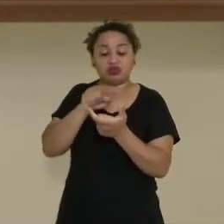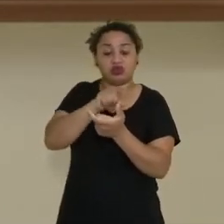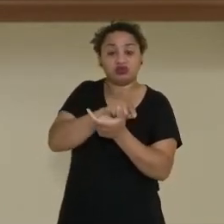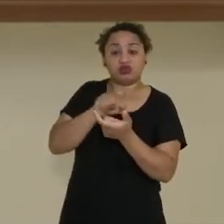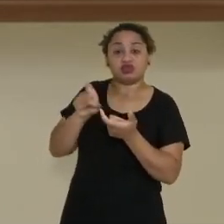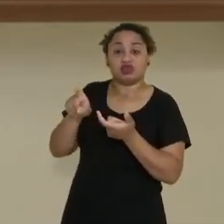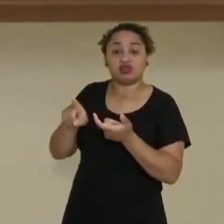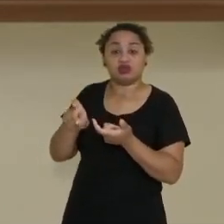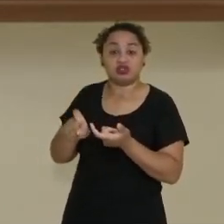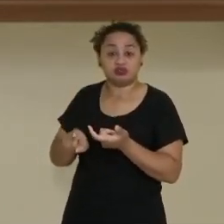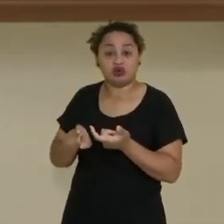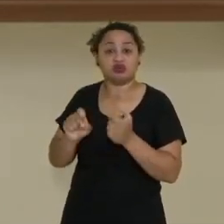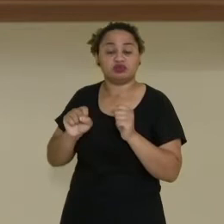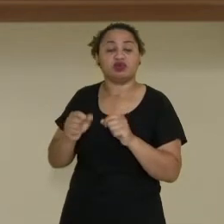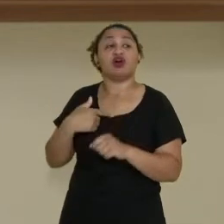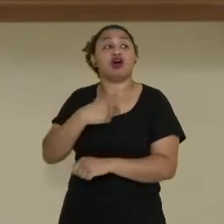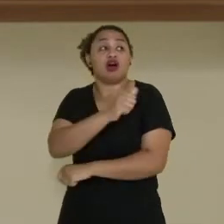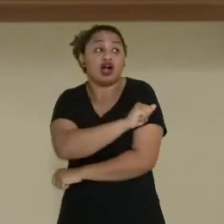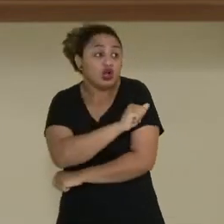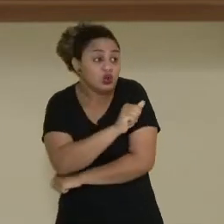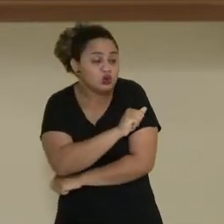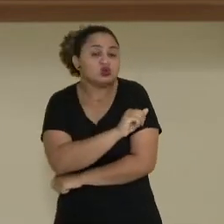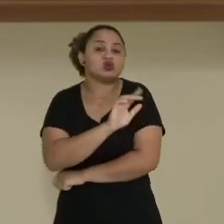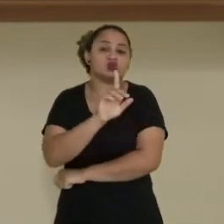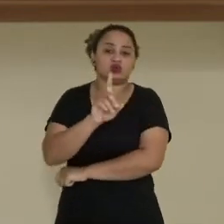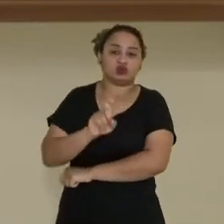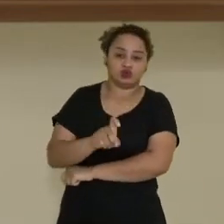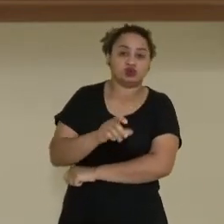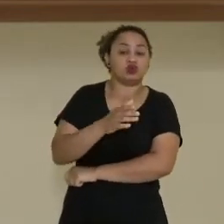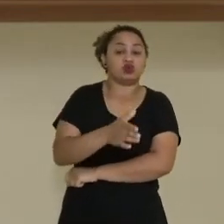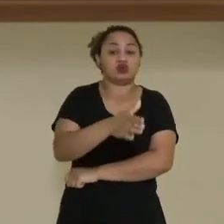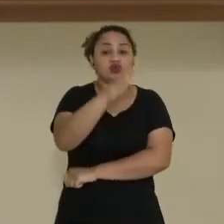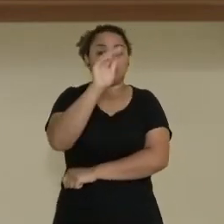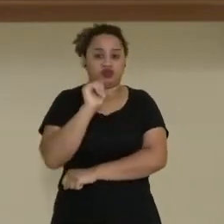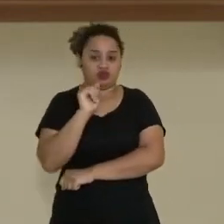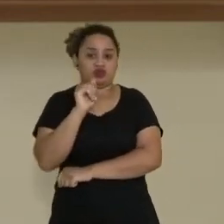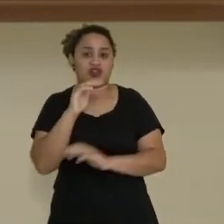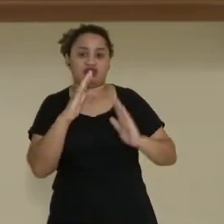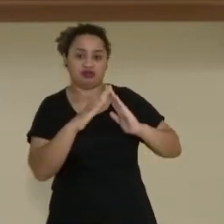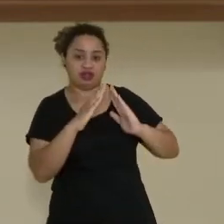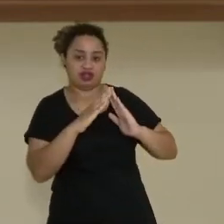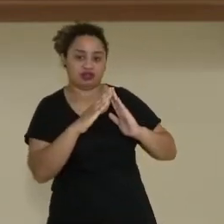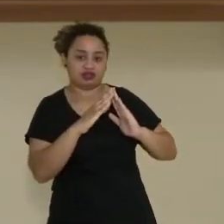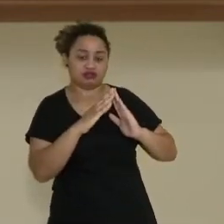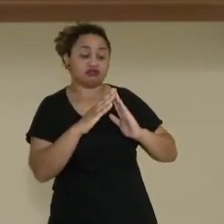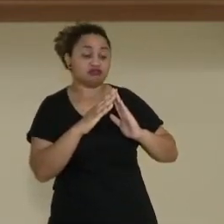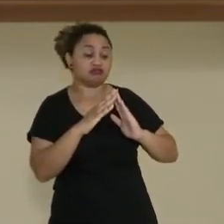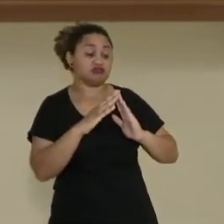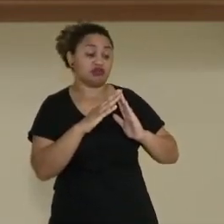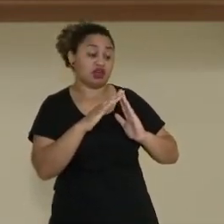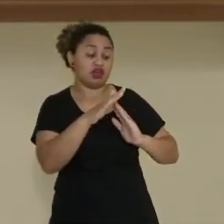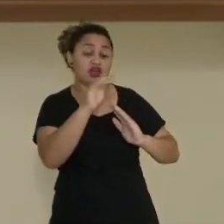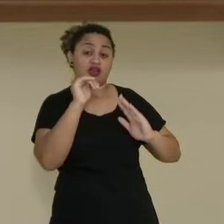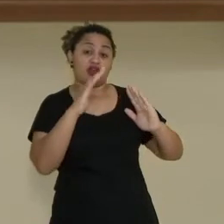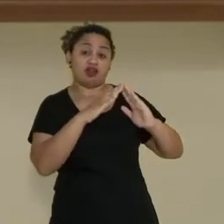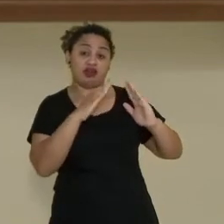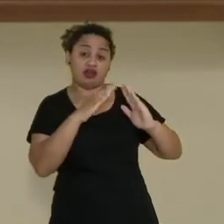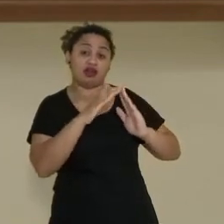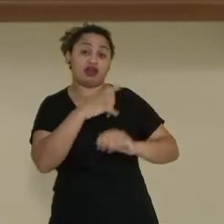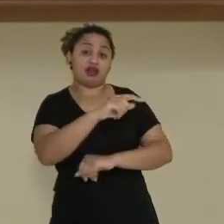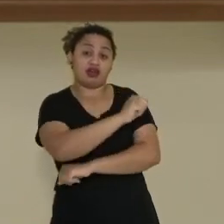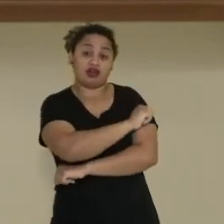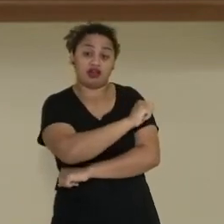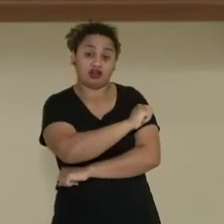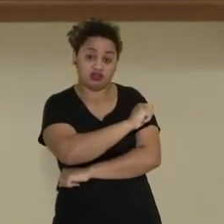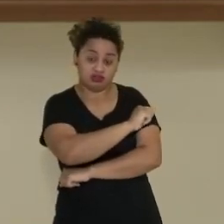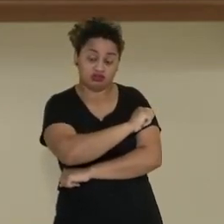aparecer, alunos, venham para casa. Venham para casa, alunos, por gentileza, pode estar